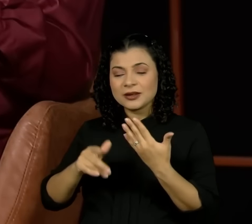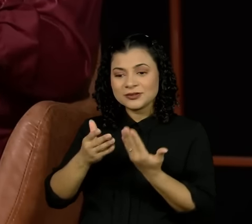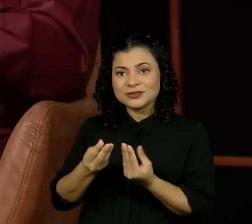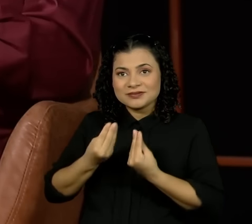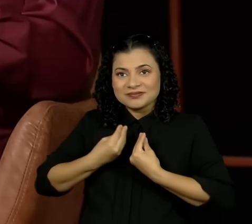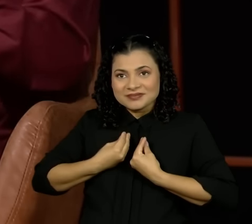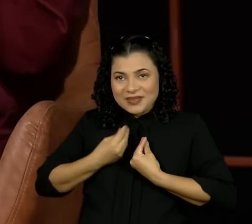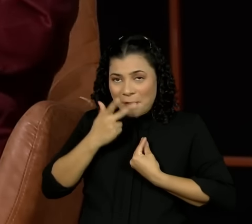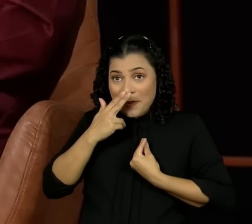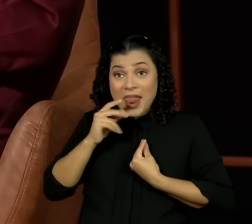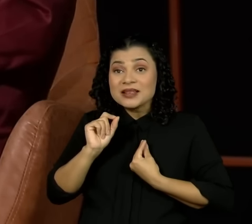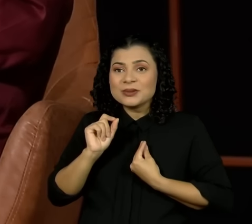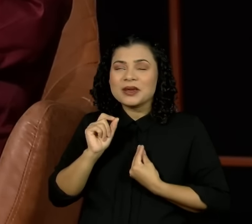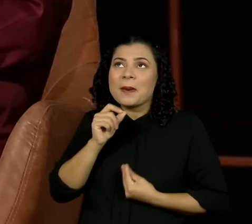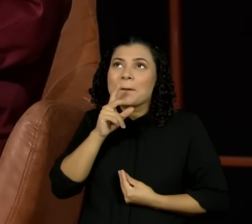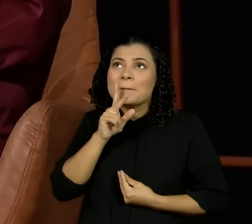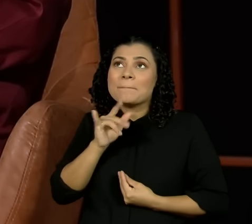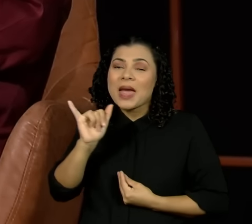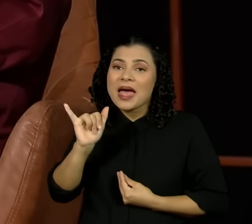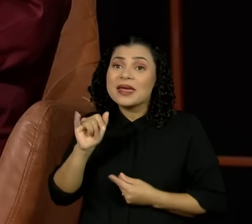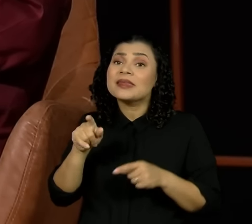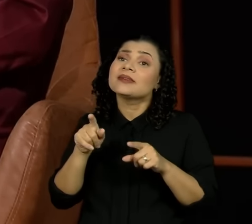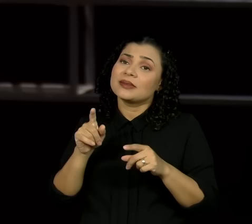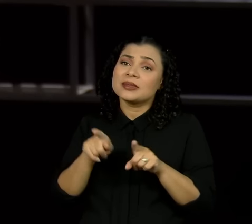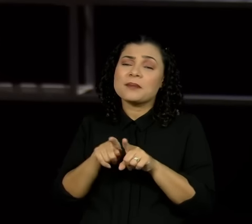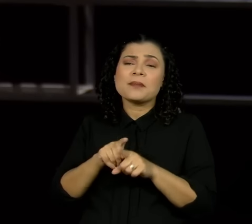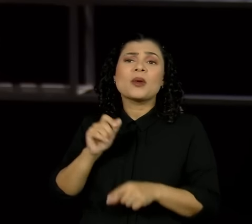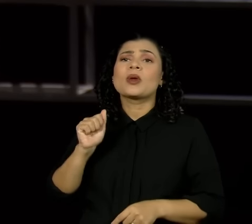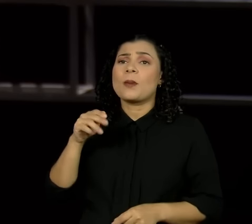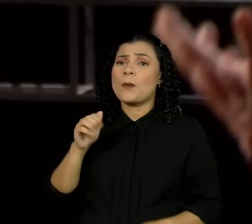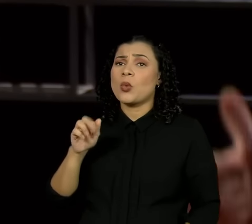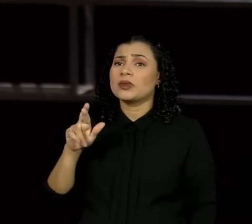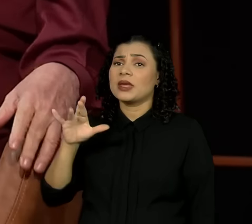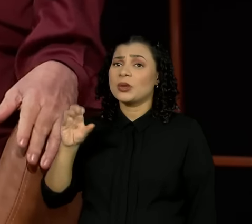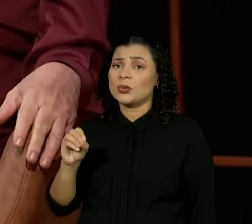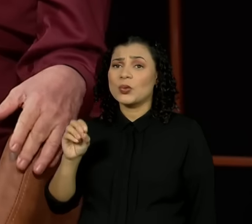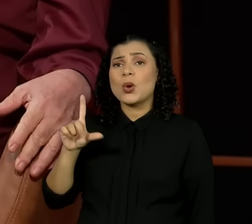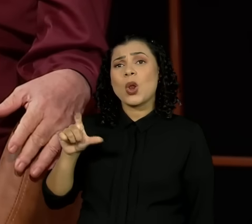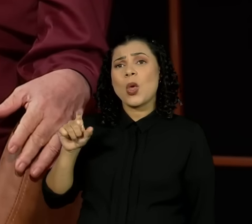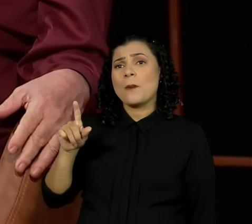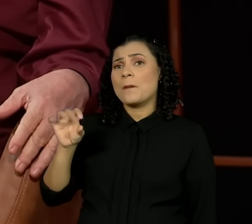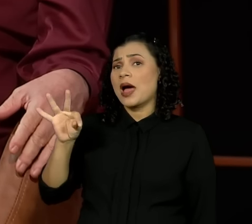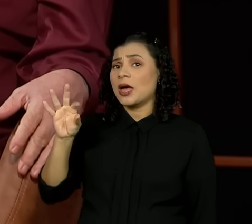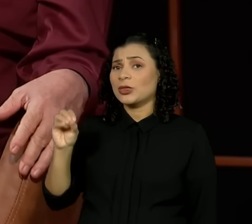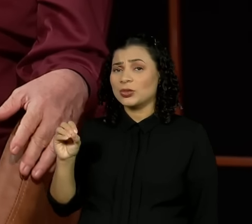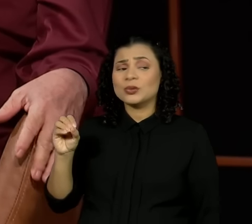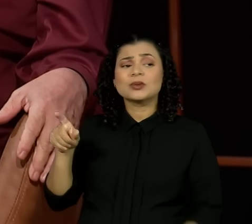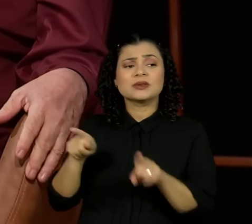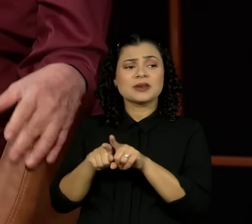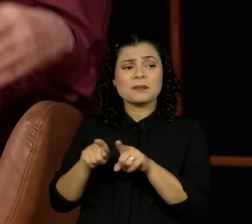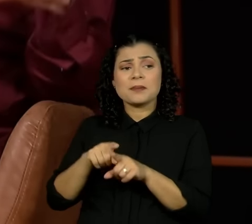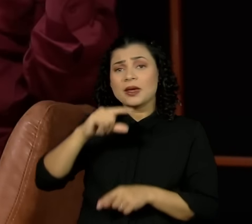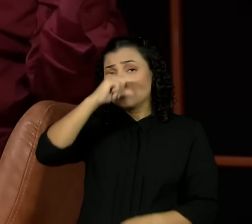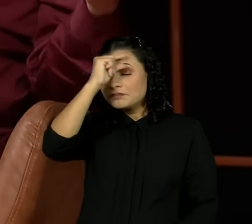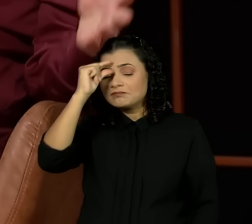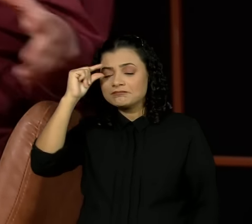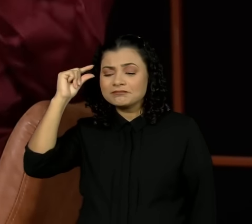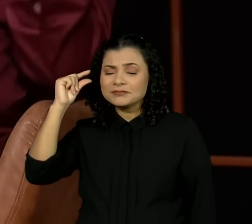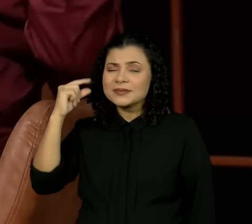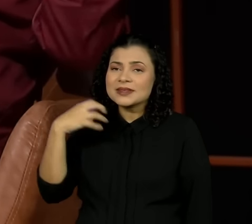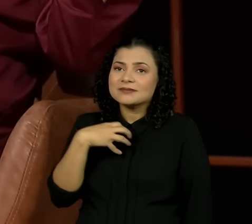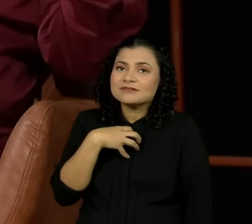Twain, Monteiro Lobato, né? E toda aquela gente me encheu a cabeça de sonhos